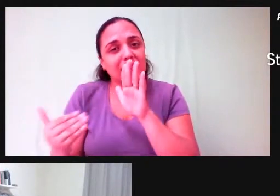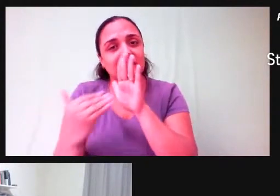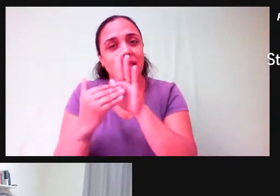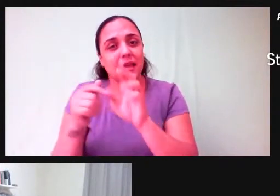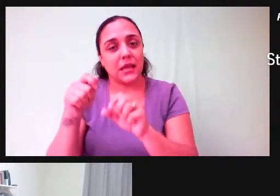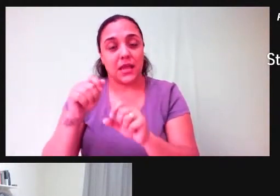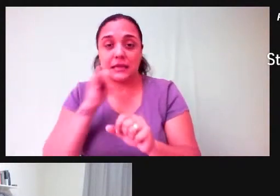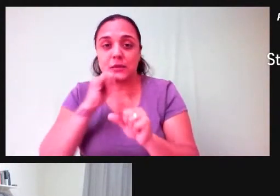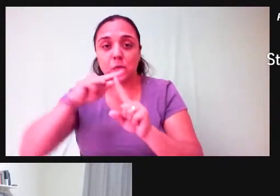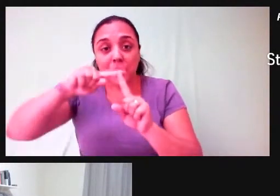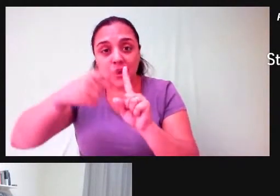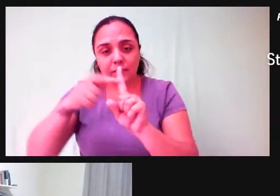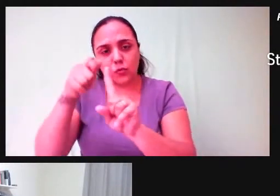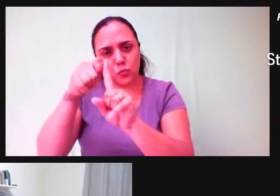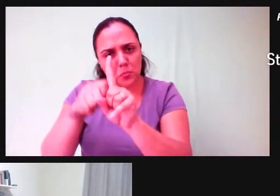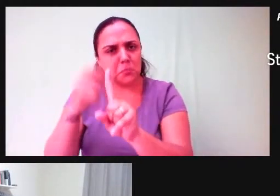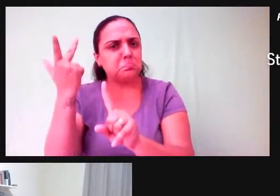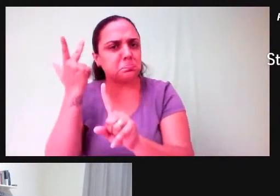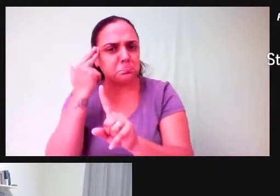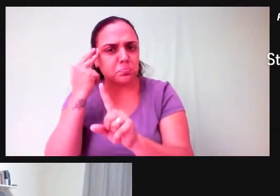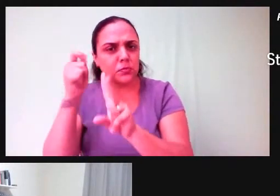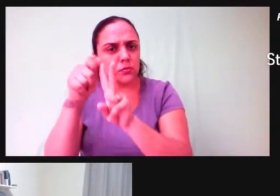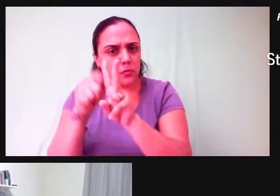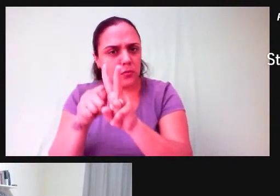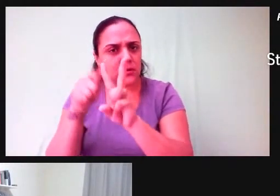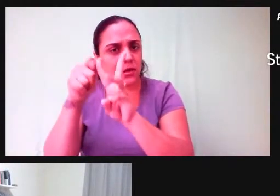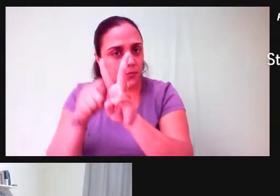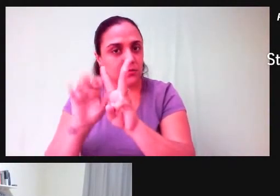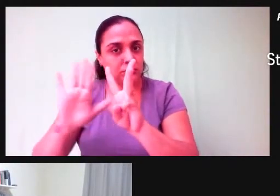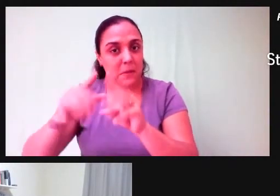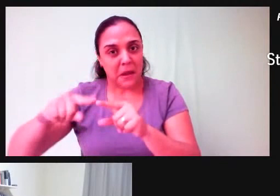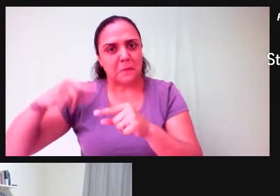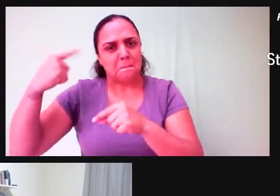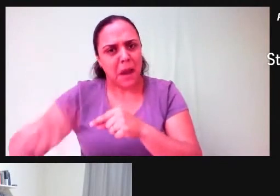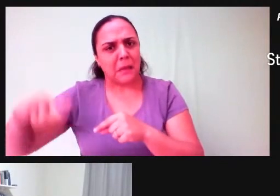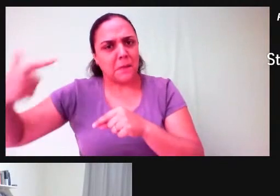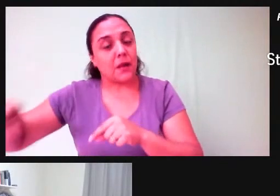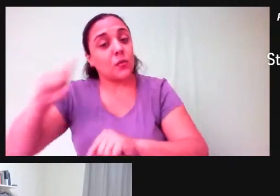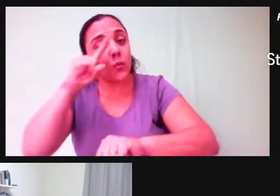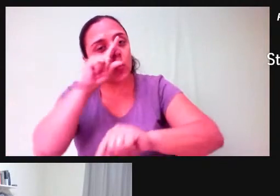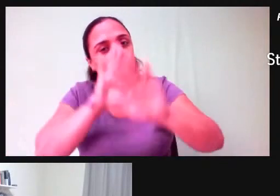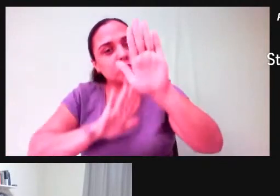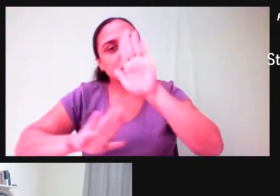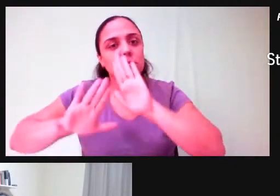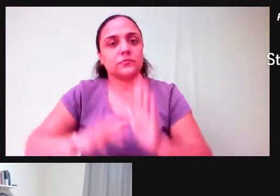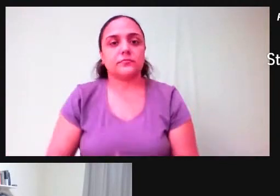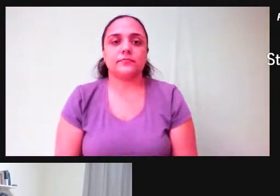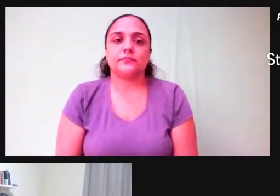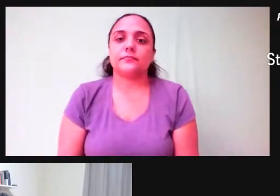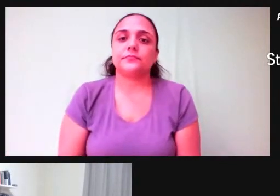primeiros meses, na forma de metilfolato, que é a melhor forma de utilização desse ácido fólico.